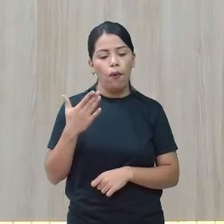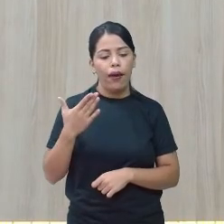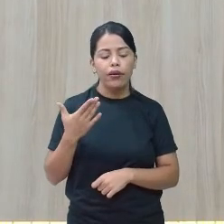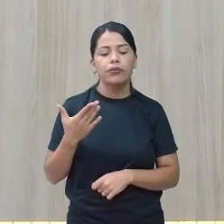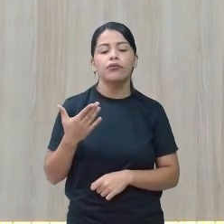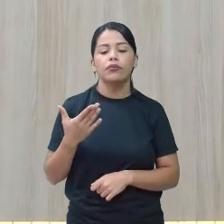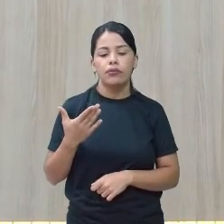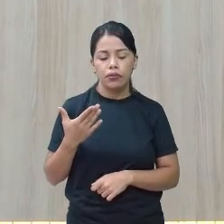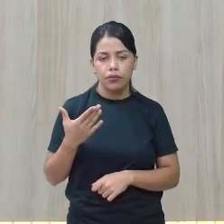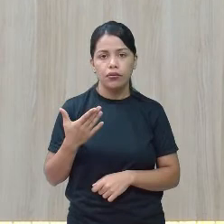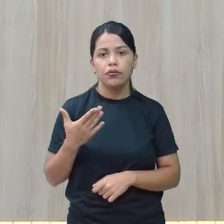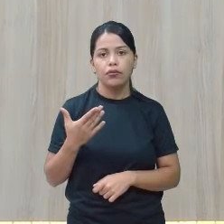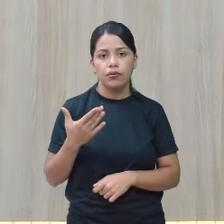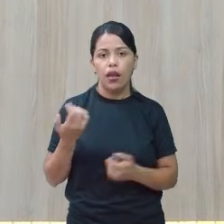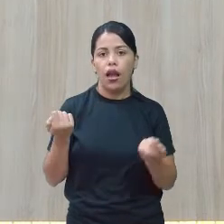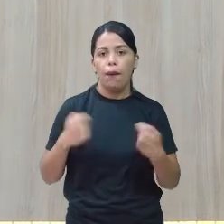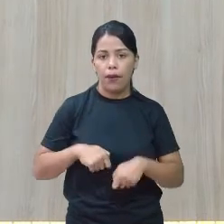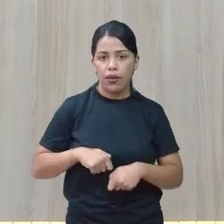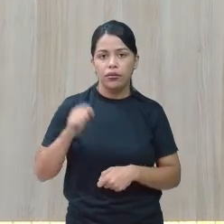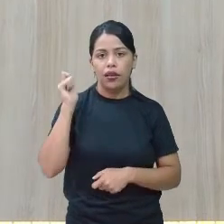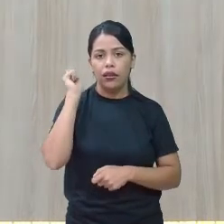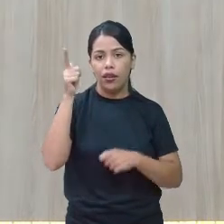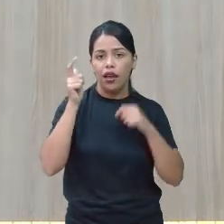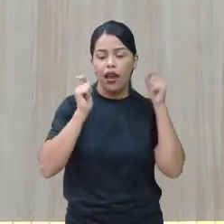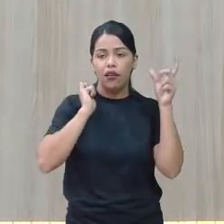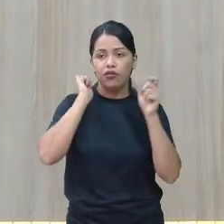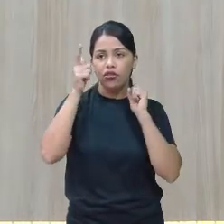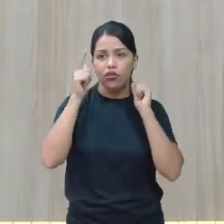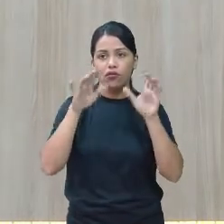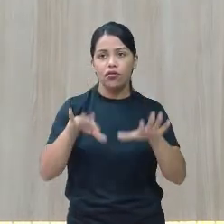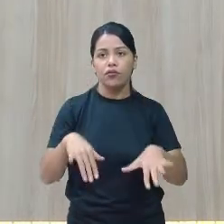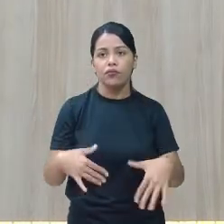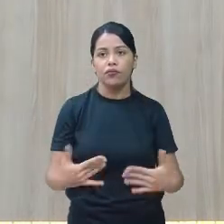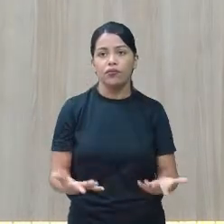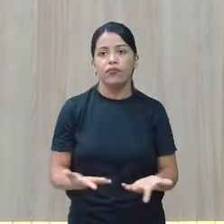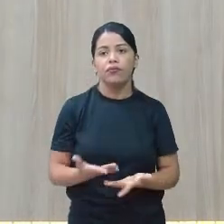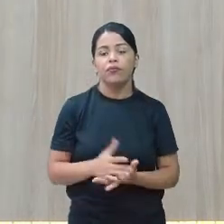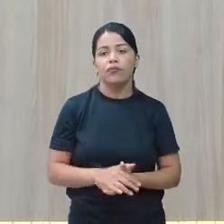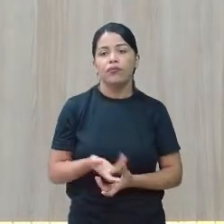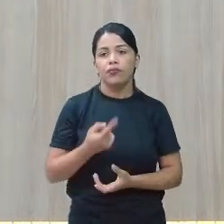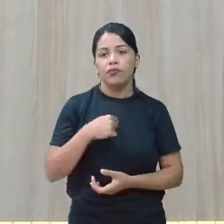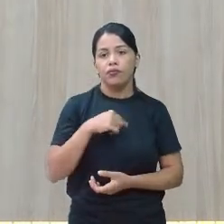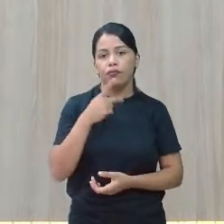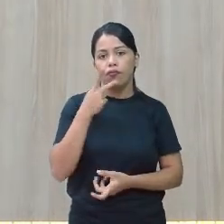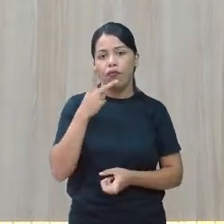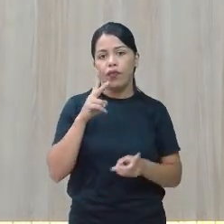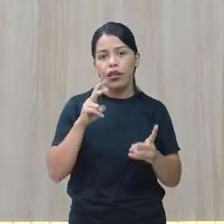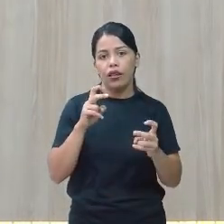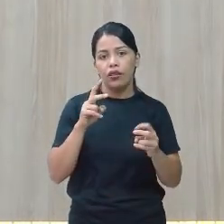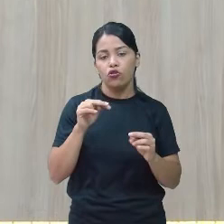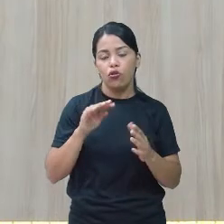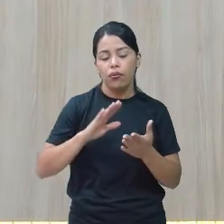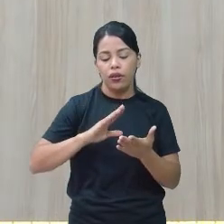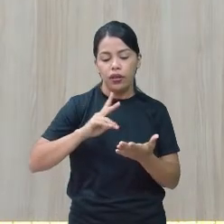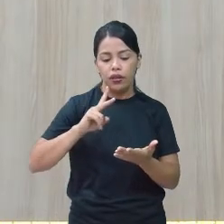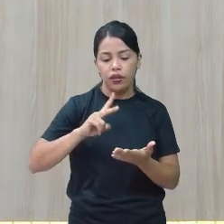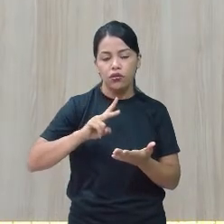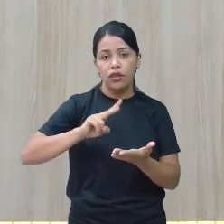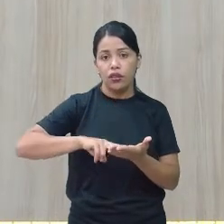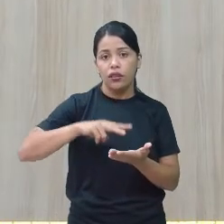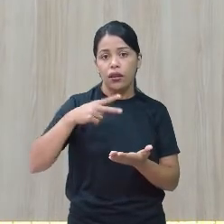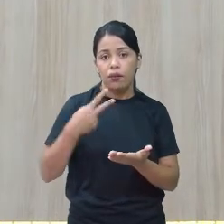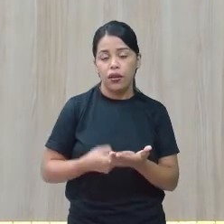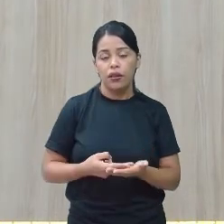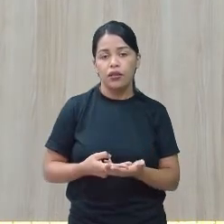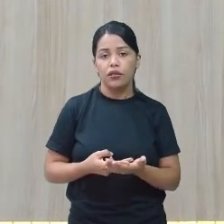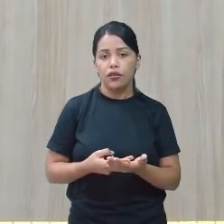a sua capacidade criativa. Sendo assim, para falar em interpretação de texto, eu trouxe aqui um